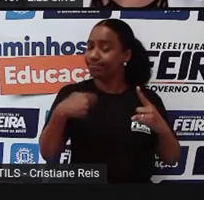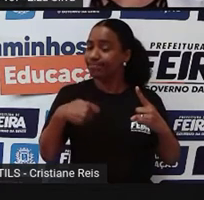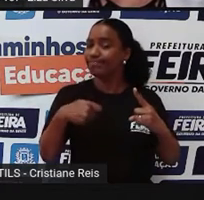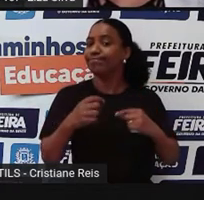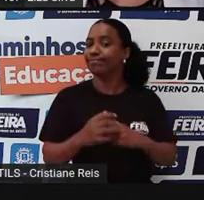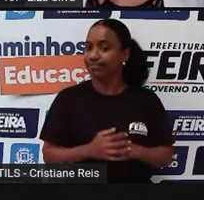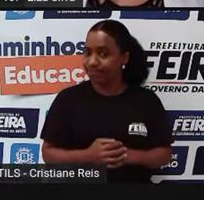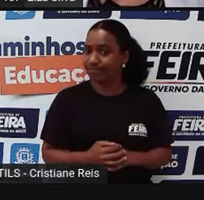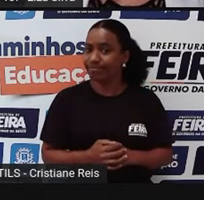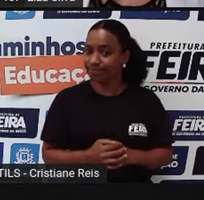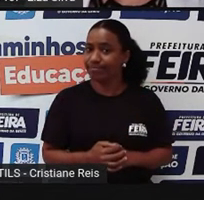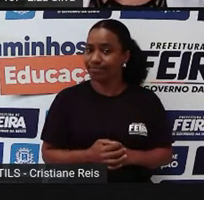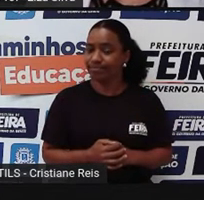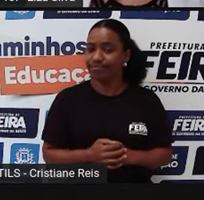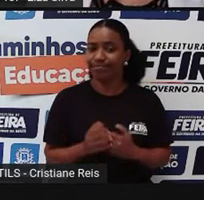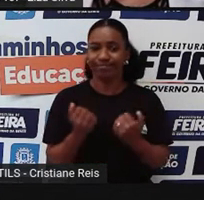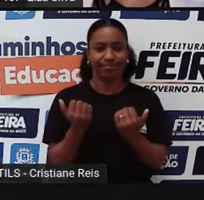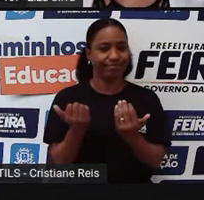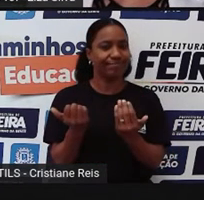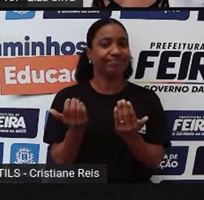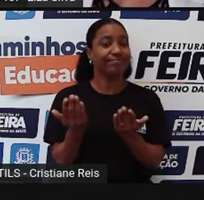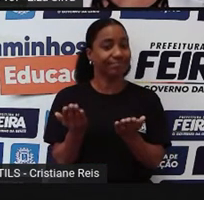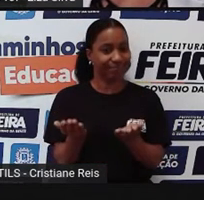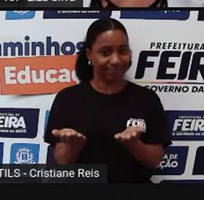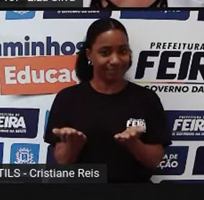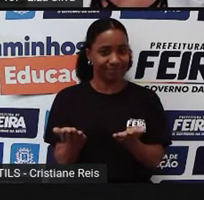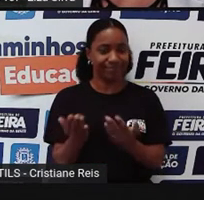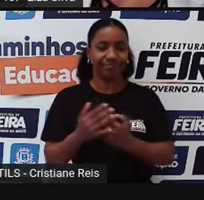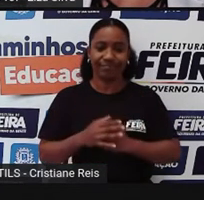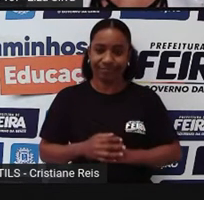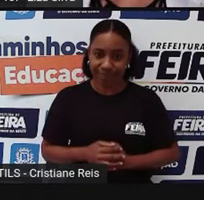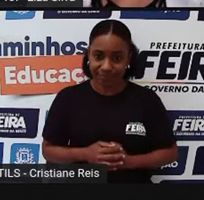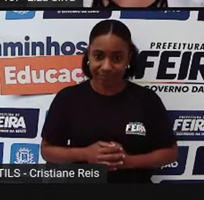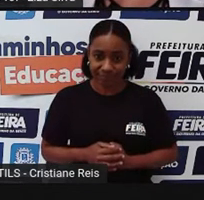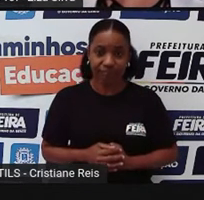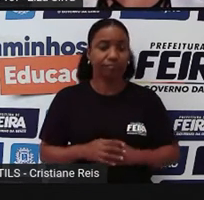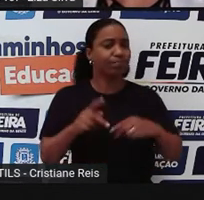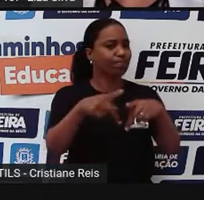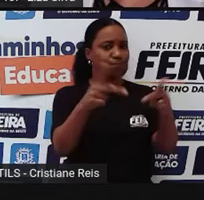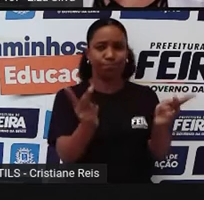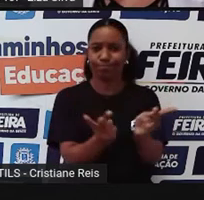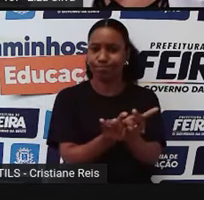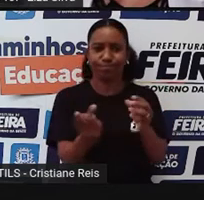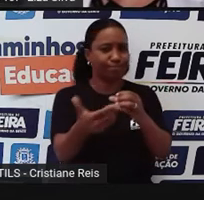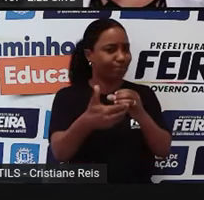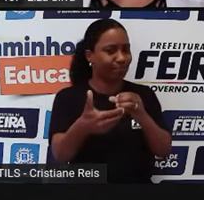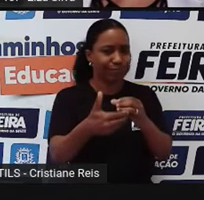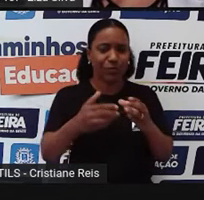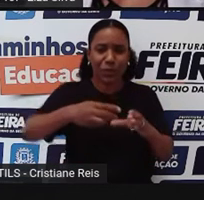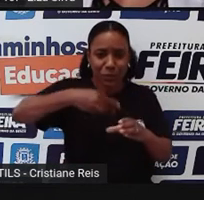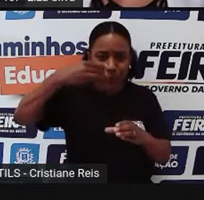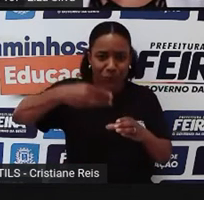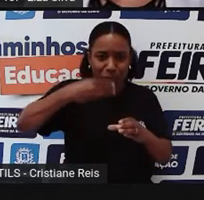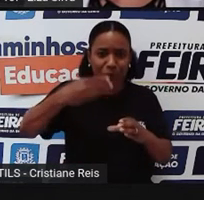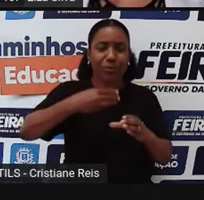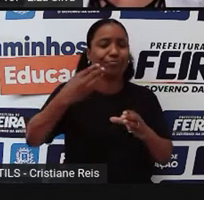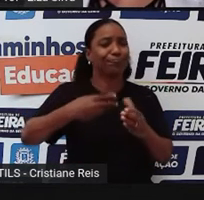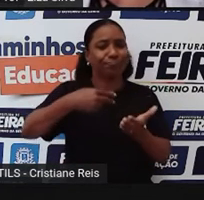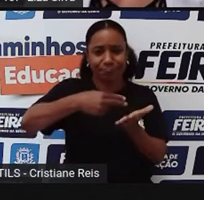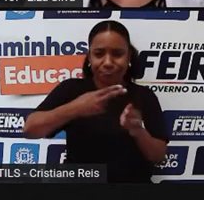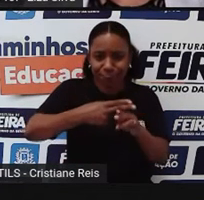shipley glasses of Passion Aires não compartilhe pratos